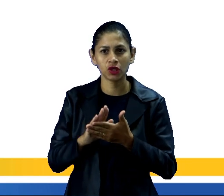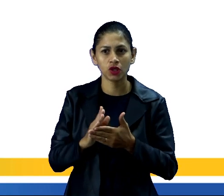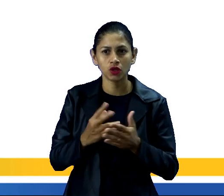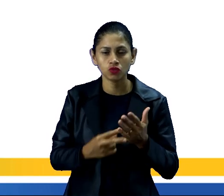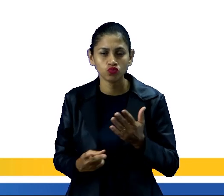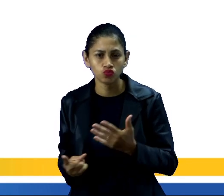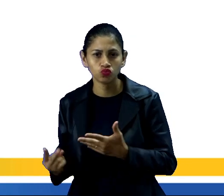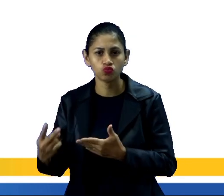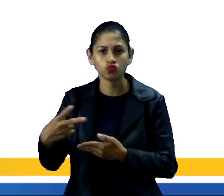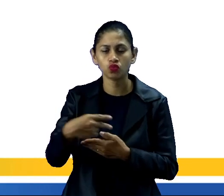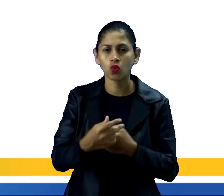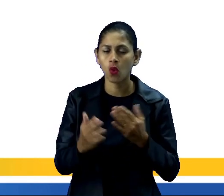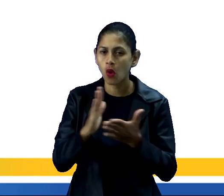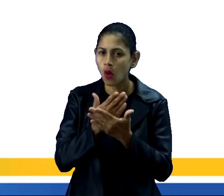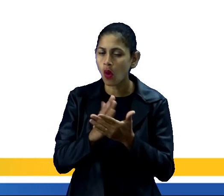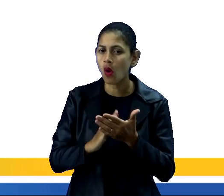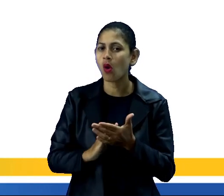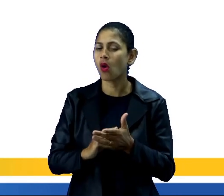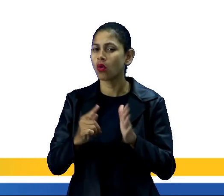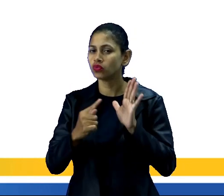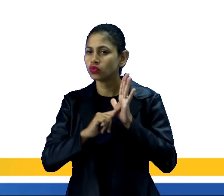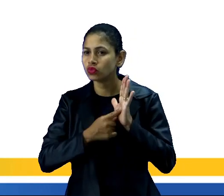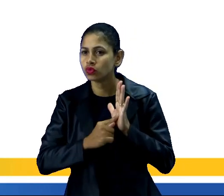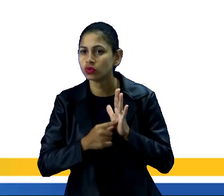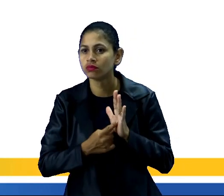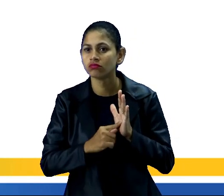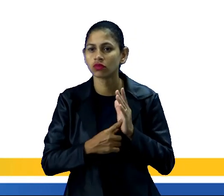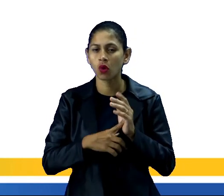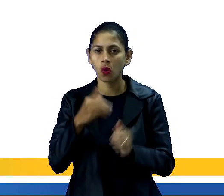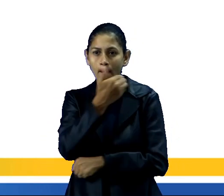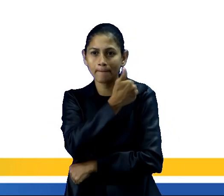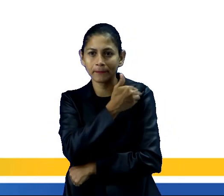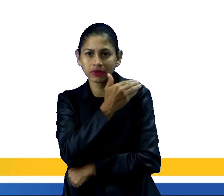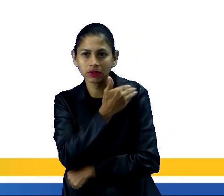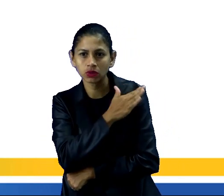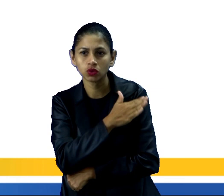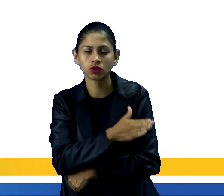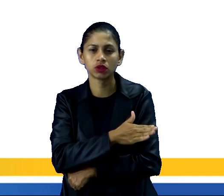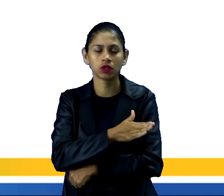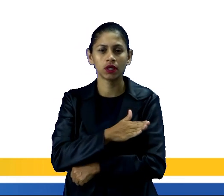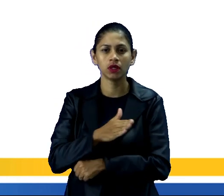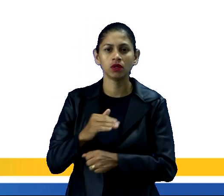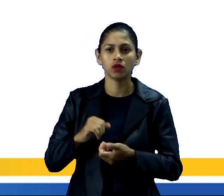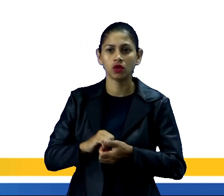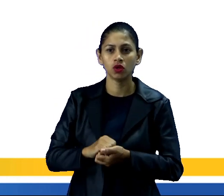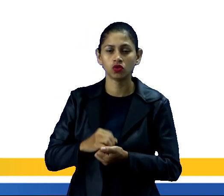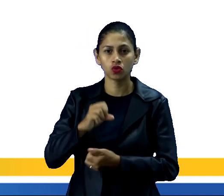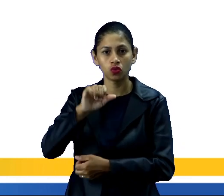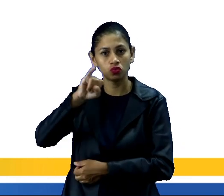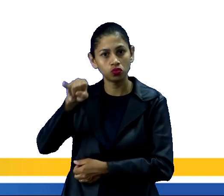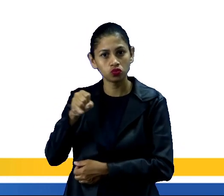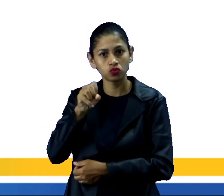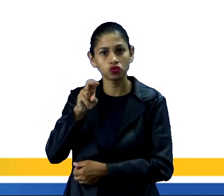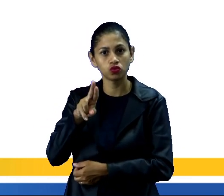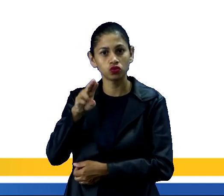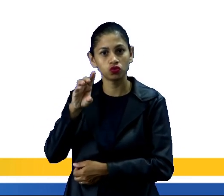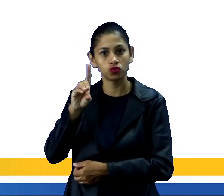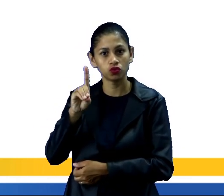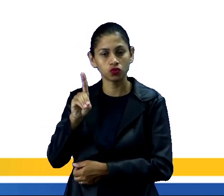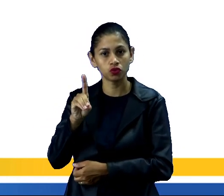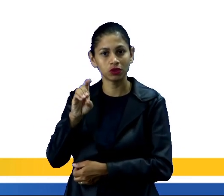pontos do nazismo, como o antissemitismo, o preconceito e ódio contra os judeus, né? O anticomunismo,